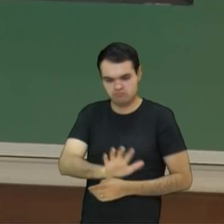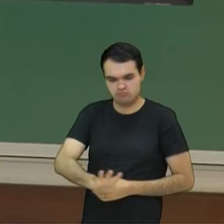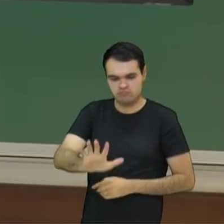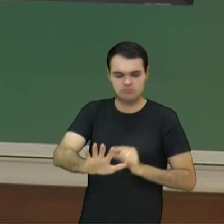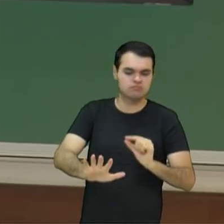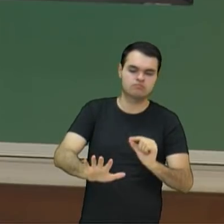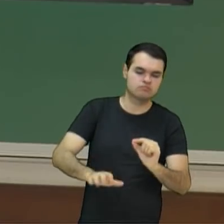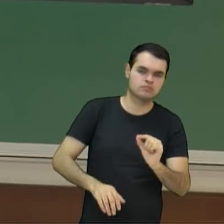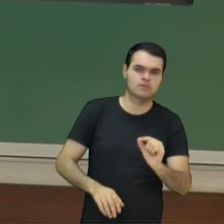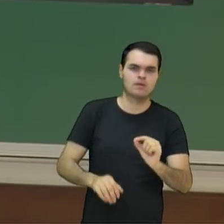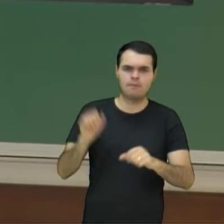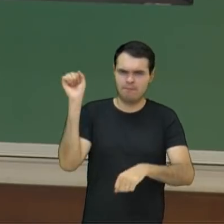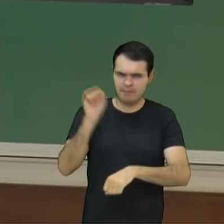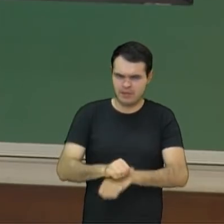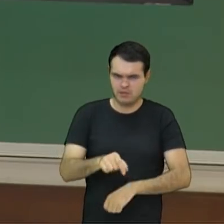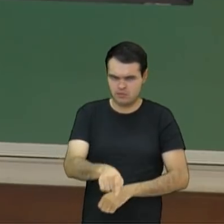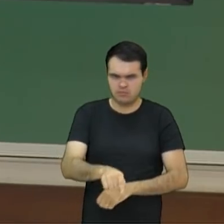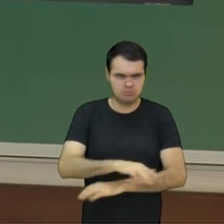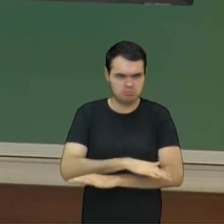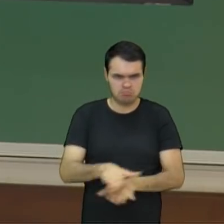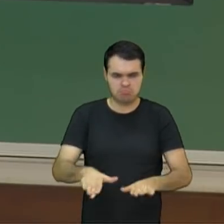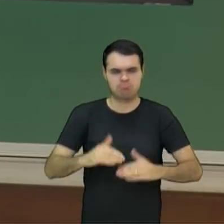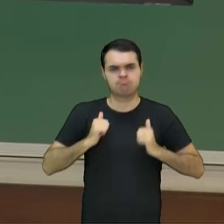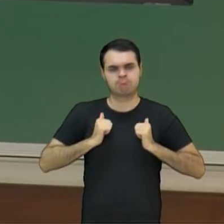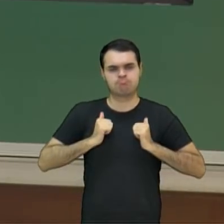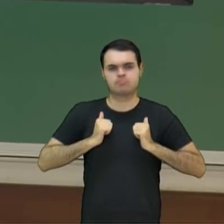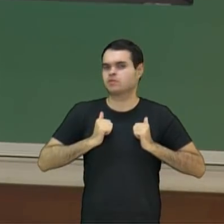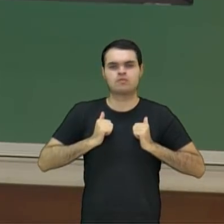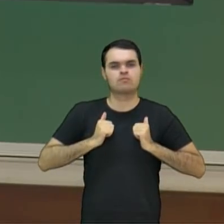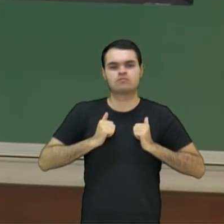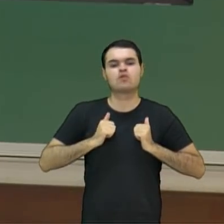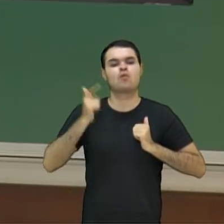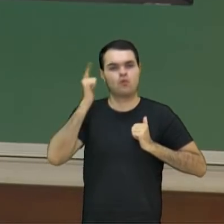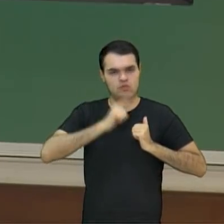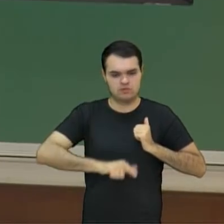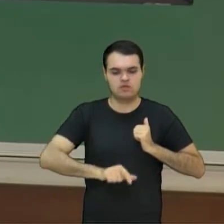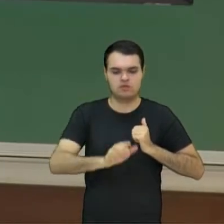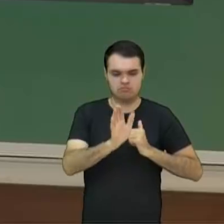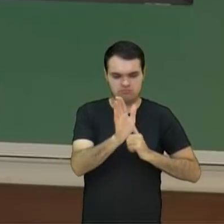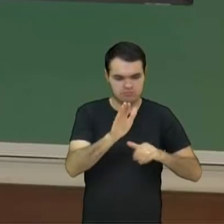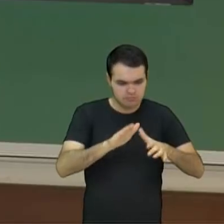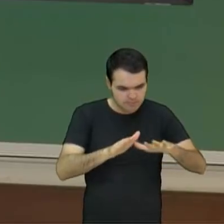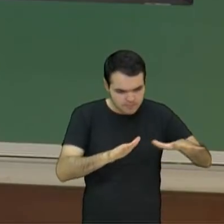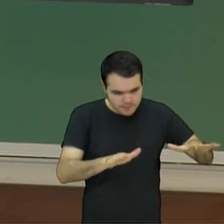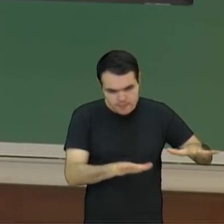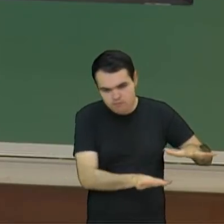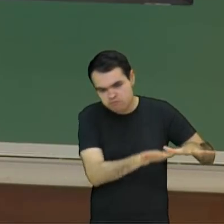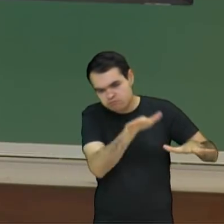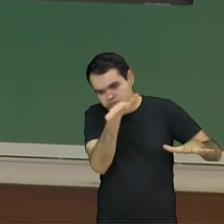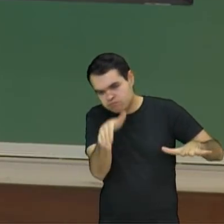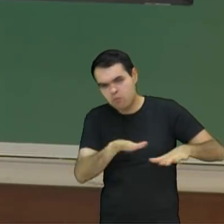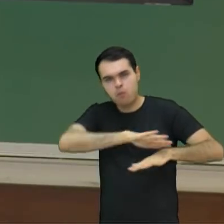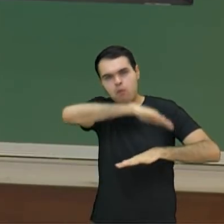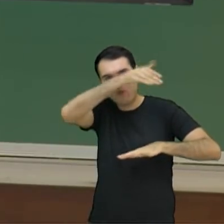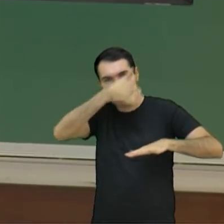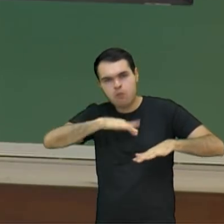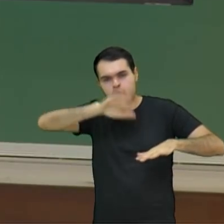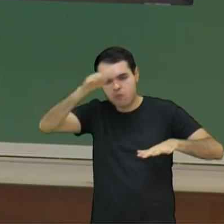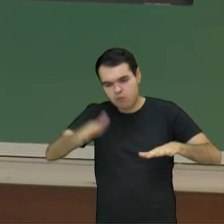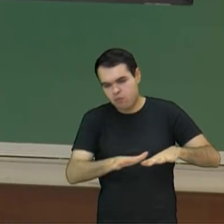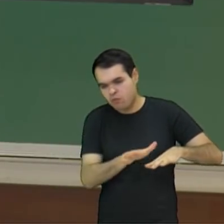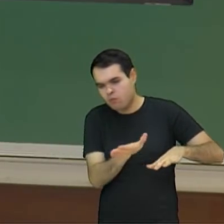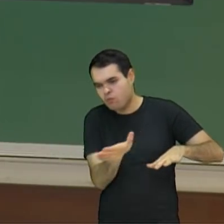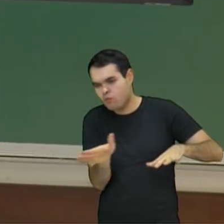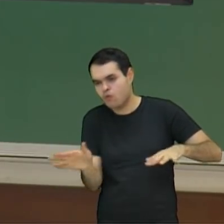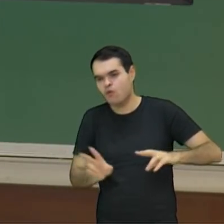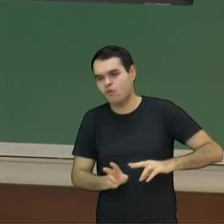no litoral. Eles sobem a serra, né, conseguem ultrapassar ali os limites da Serra do Mar. E aí, os